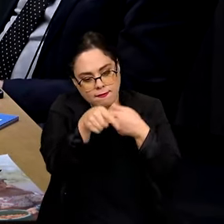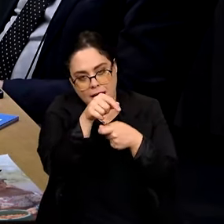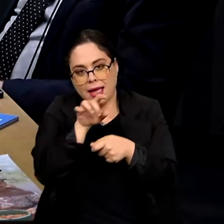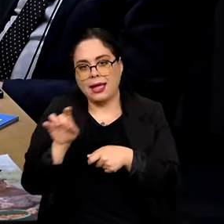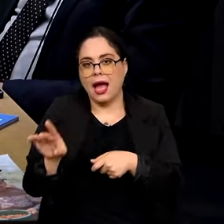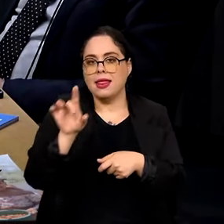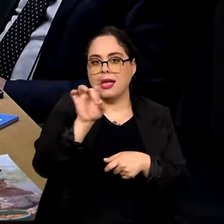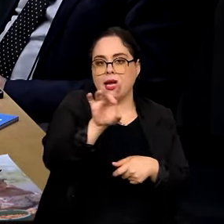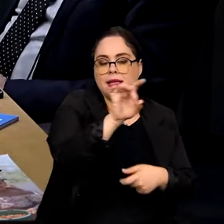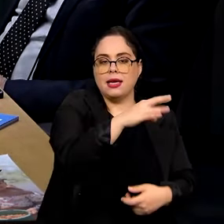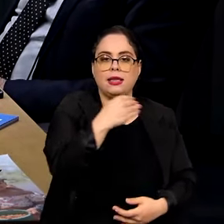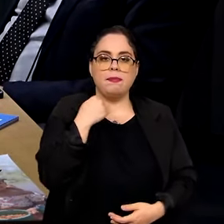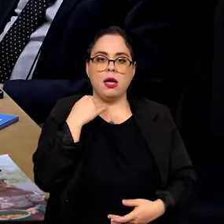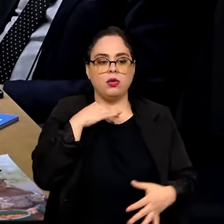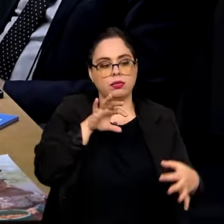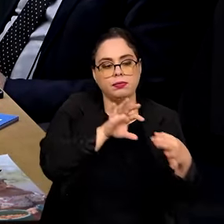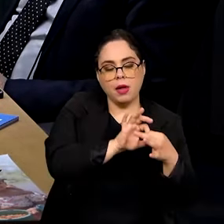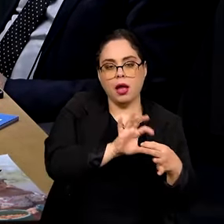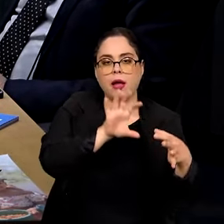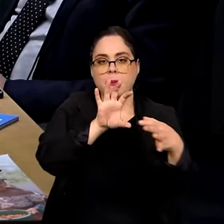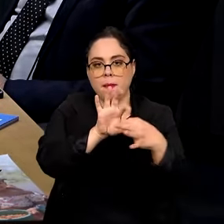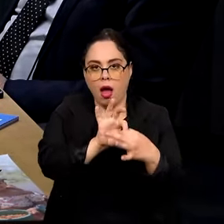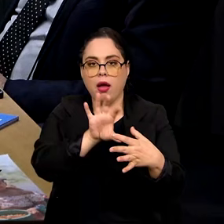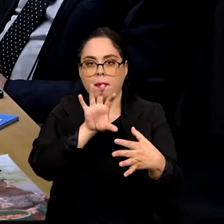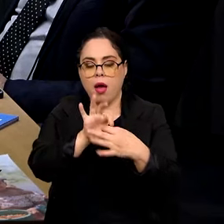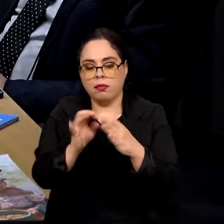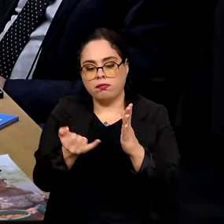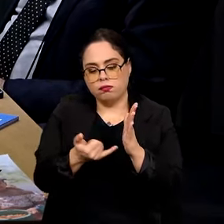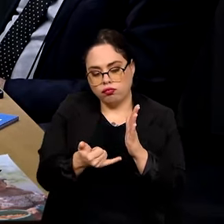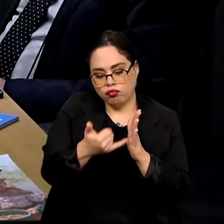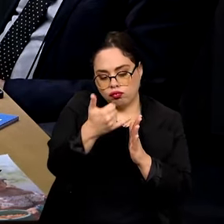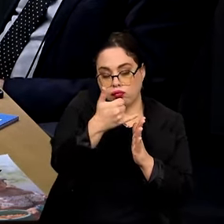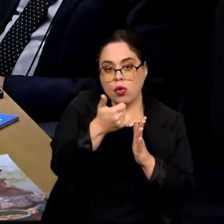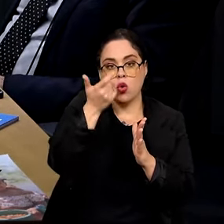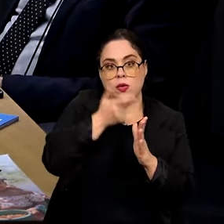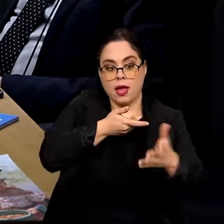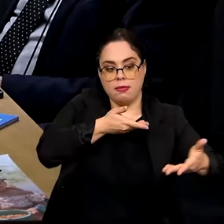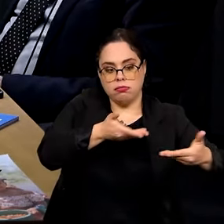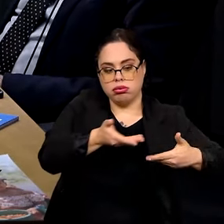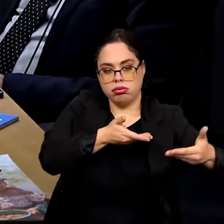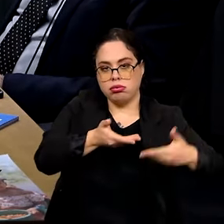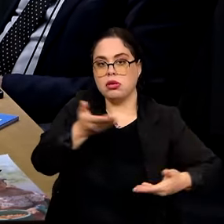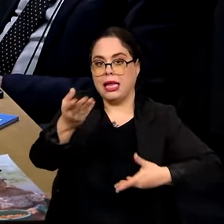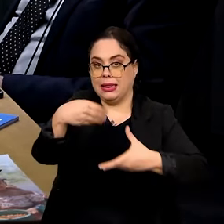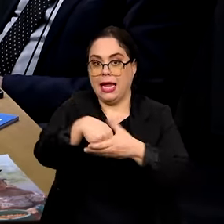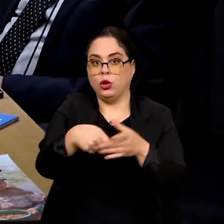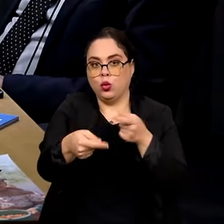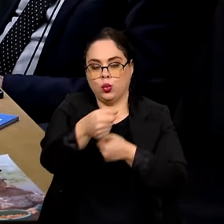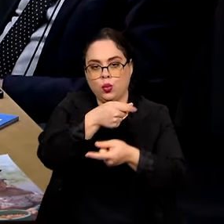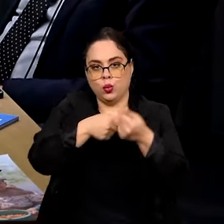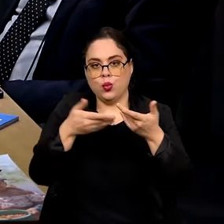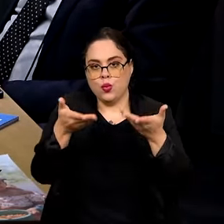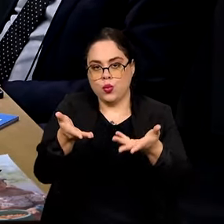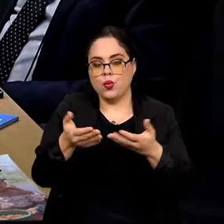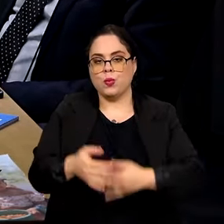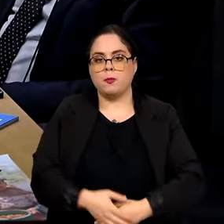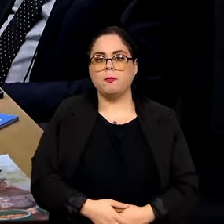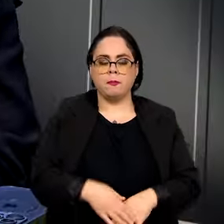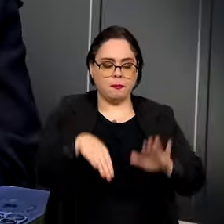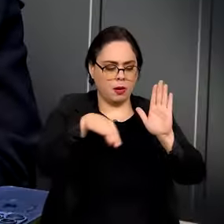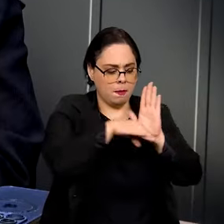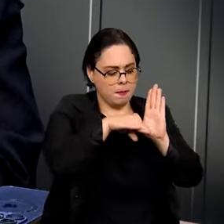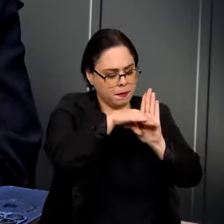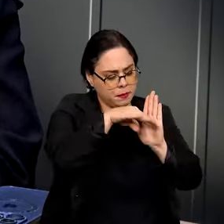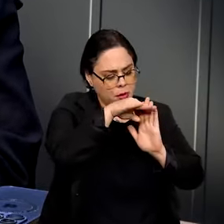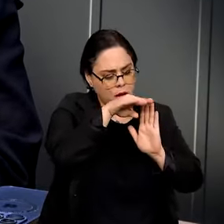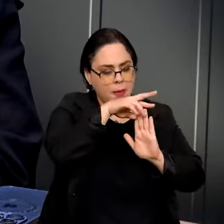com cada banco né para ser taxas eh que possam ser viáveis para esses negócios né então todo